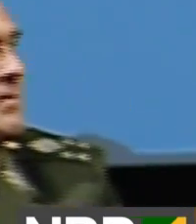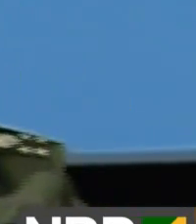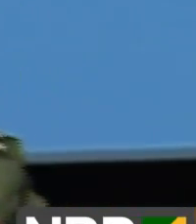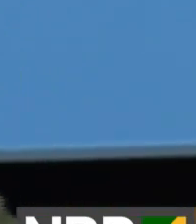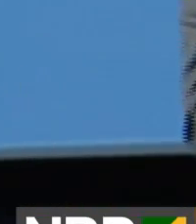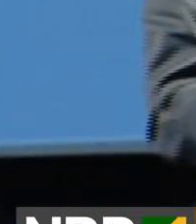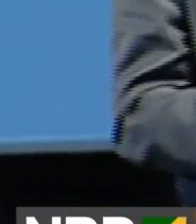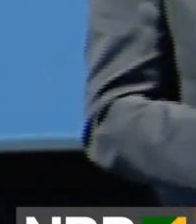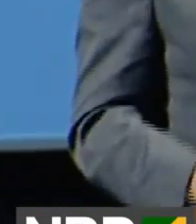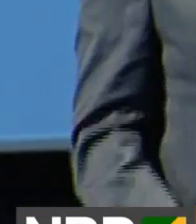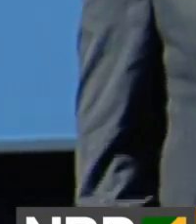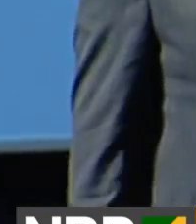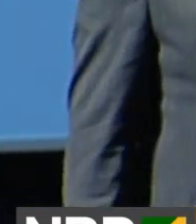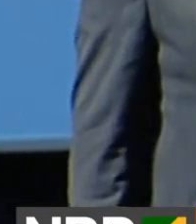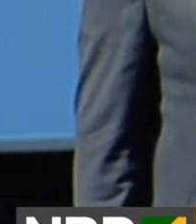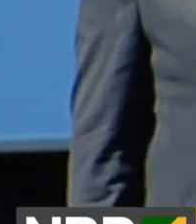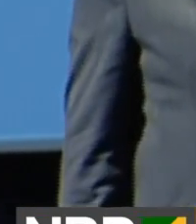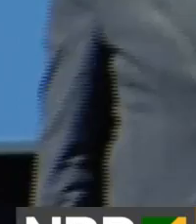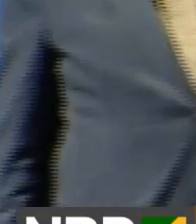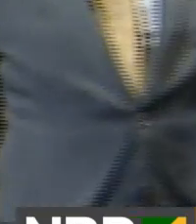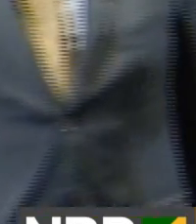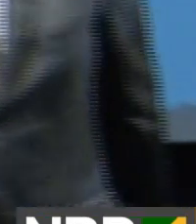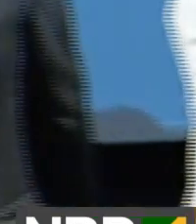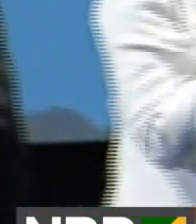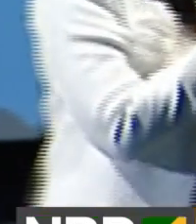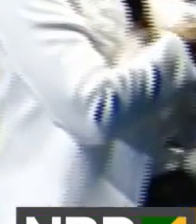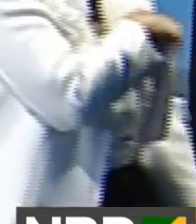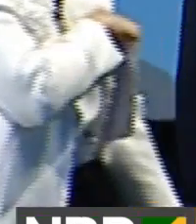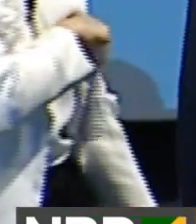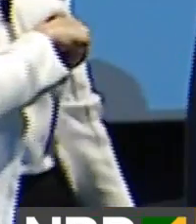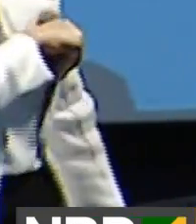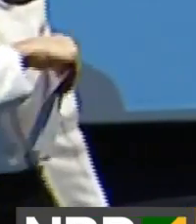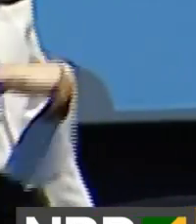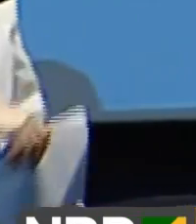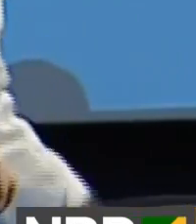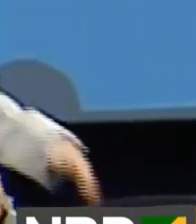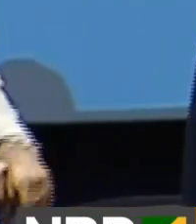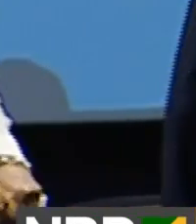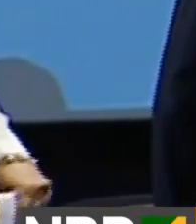senhoras e senhores está encerrada esta cerimônia